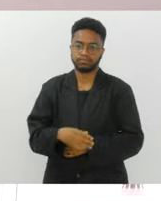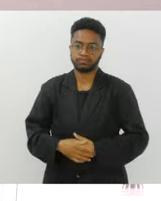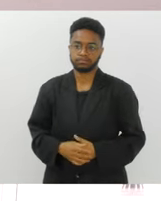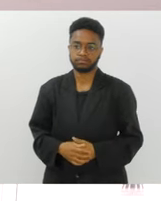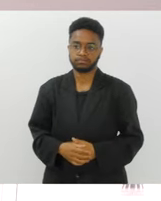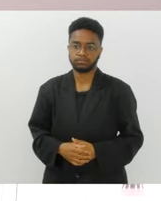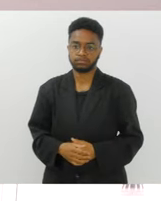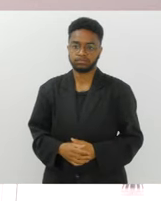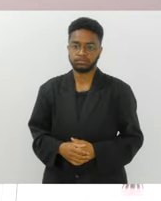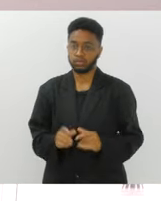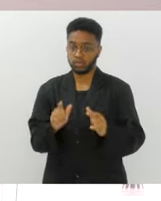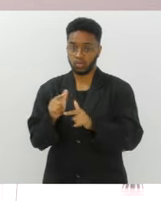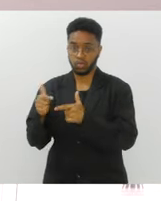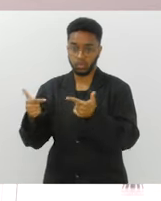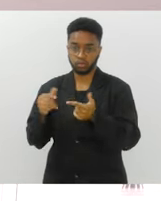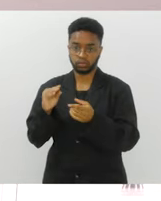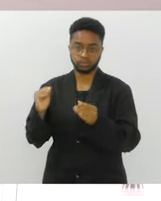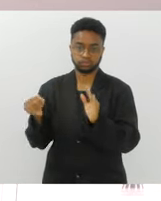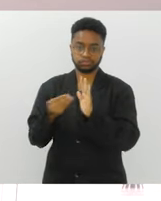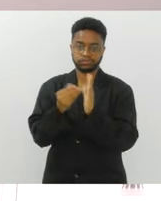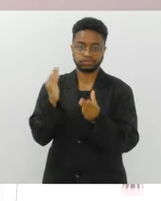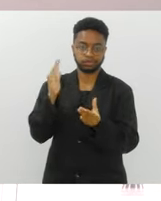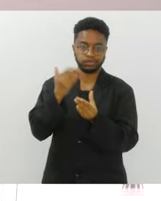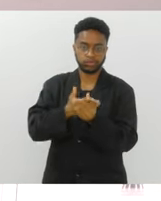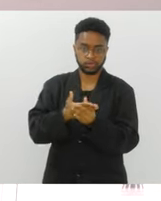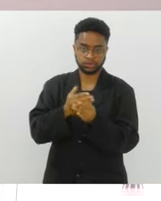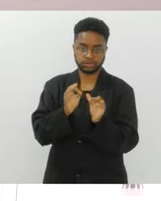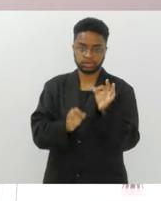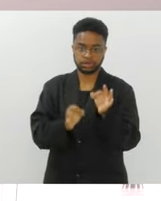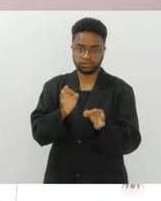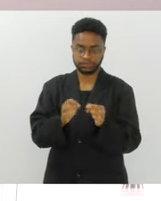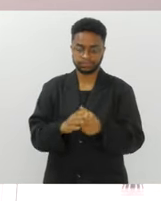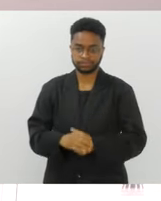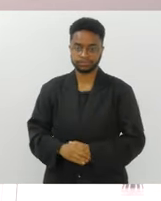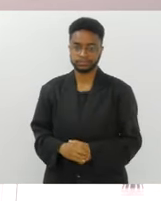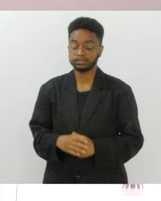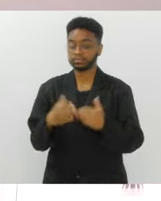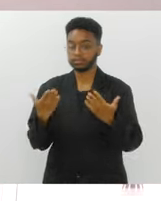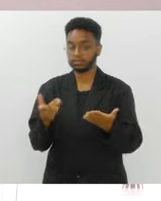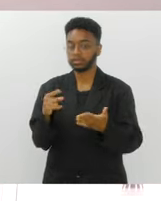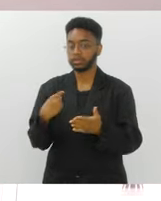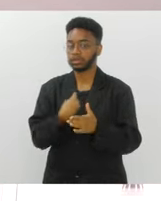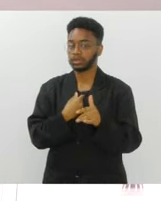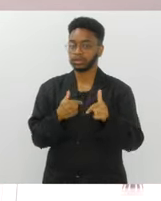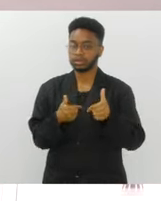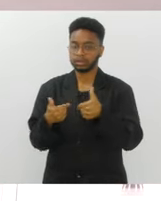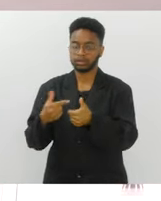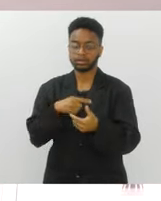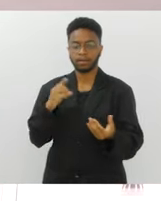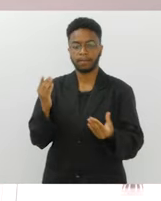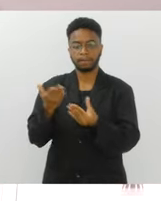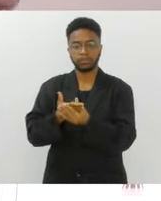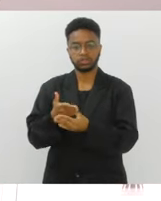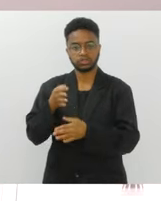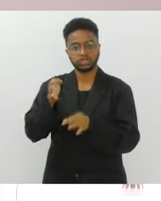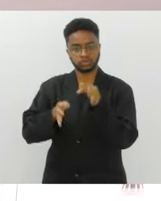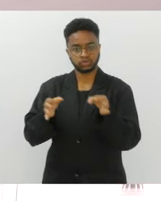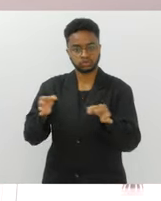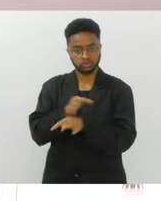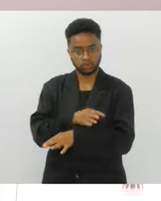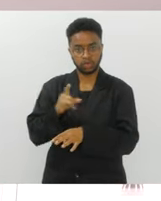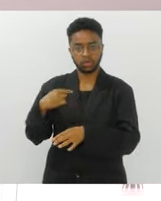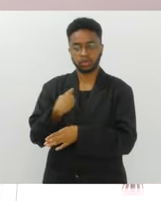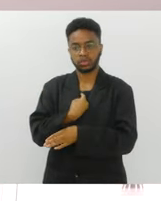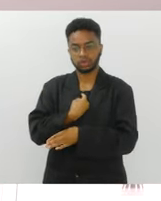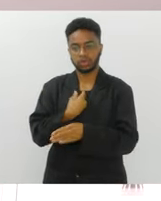O resto judicializado. Quer dizer, então, a nossa atuação dos processos julgados, a gente ampliou a